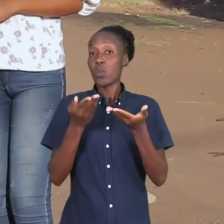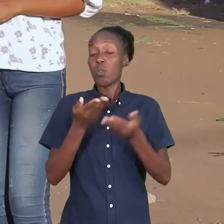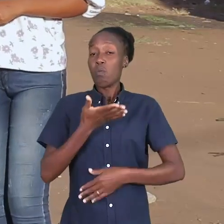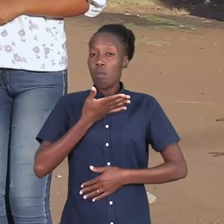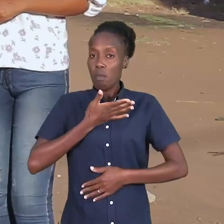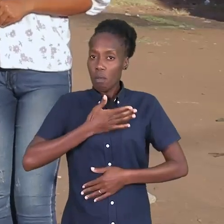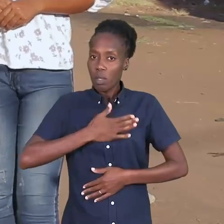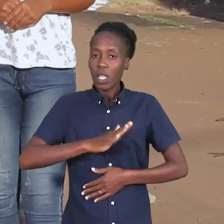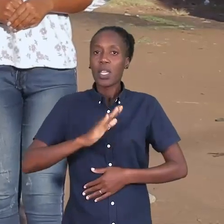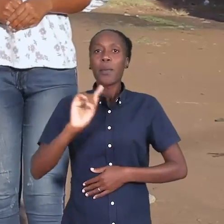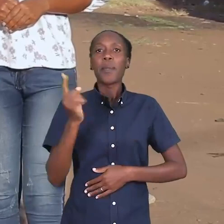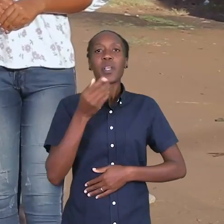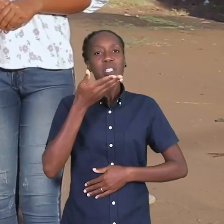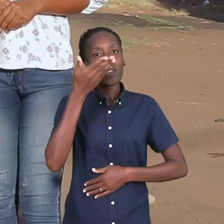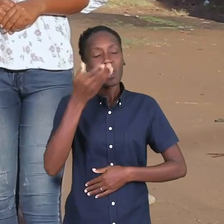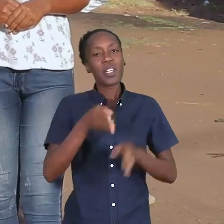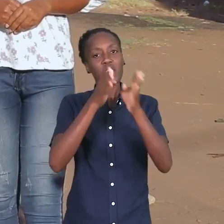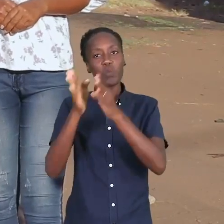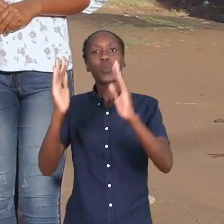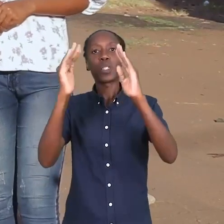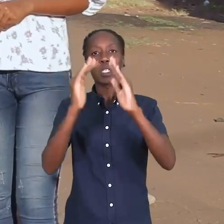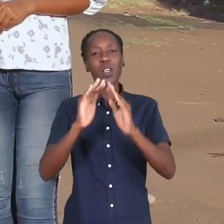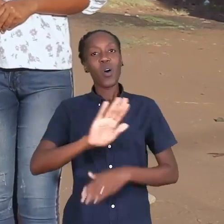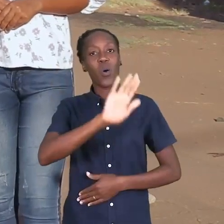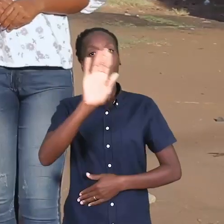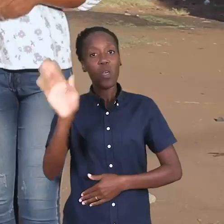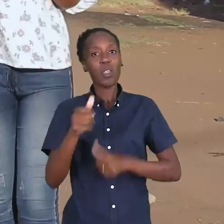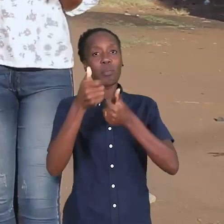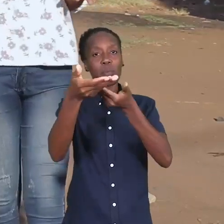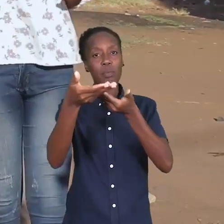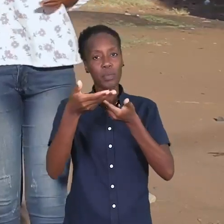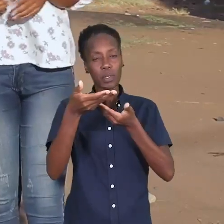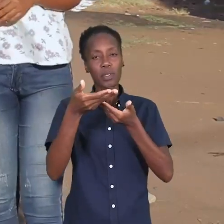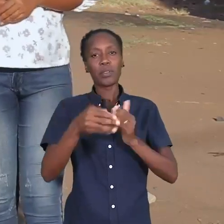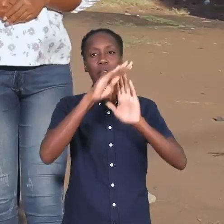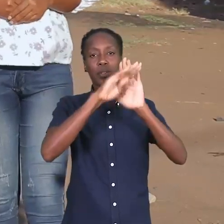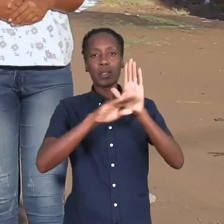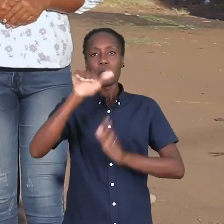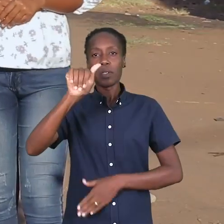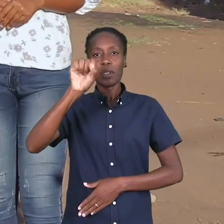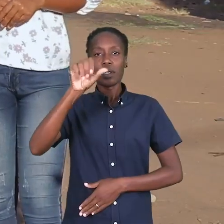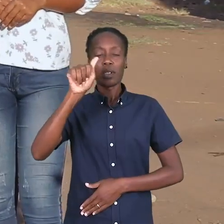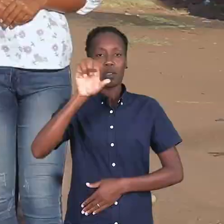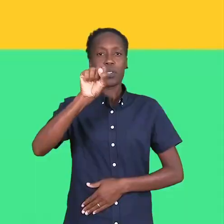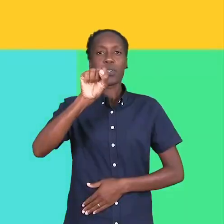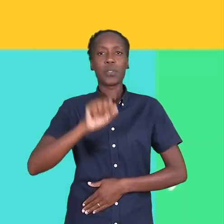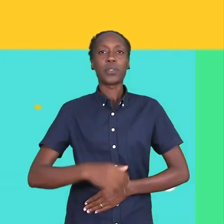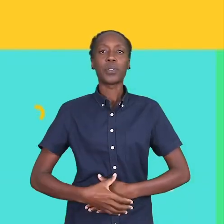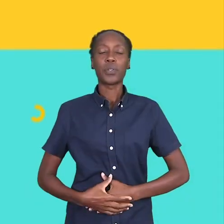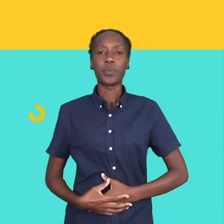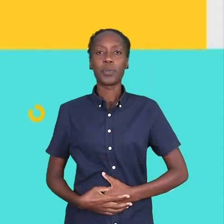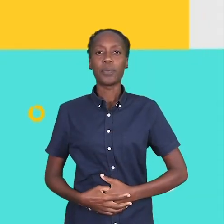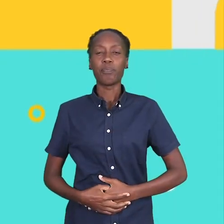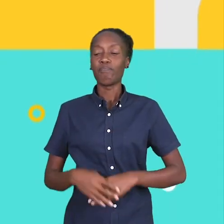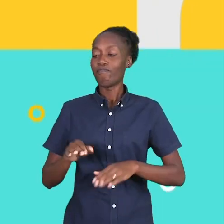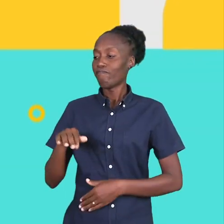trilhar hoje começa por saudar o nosso telespectador. Olá, bem-vindo ao Asas.